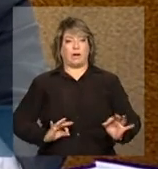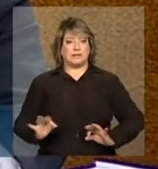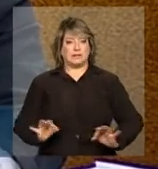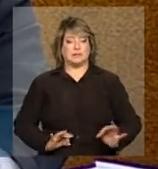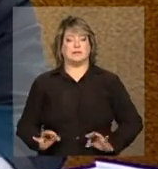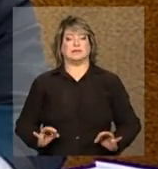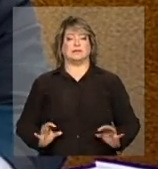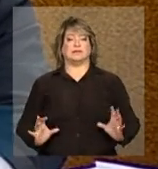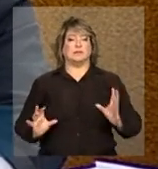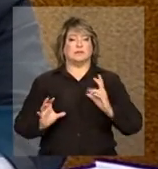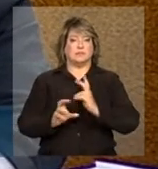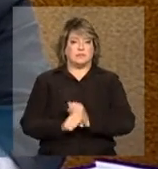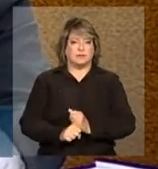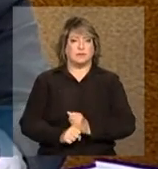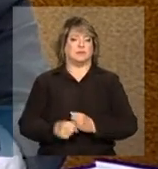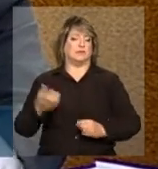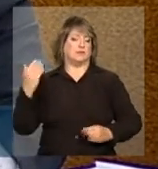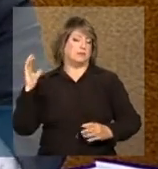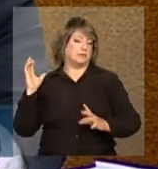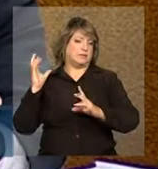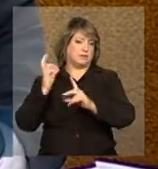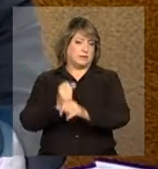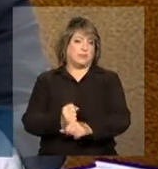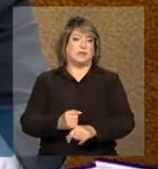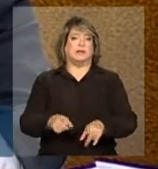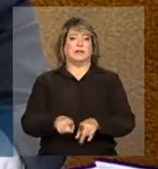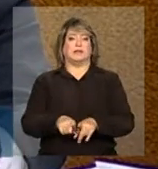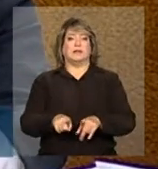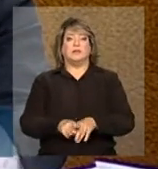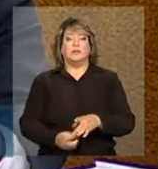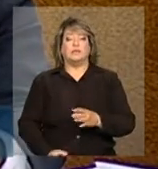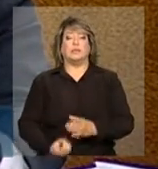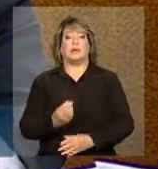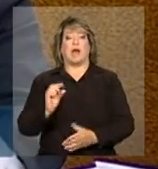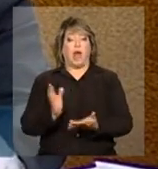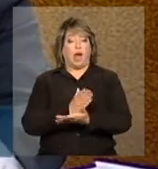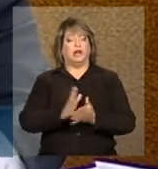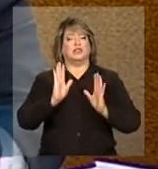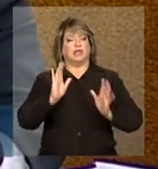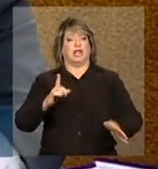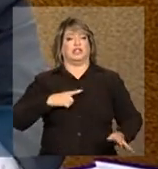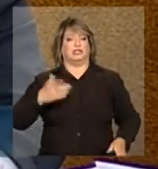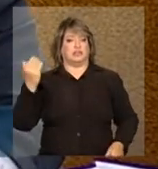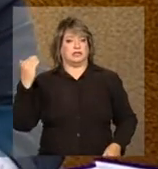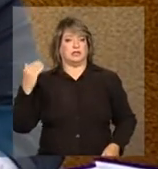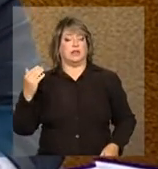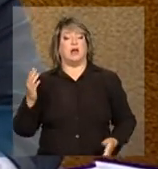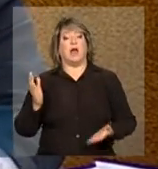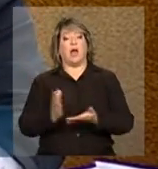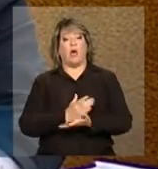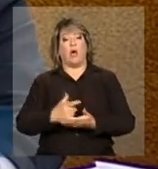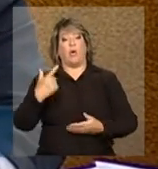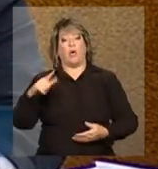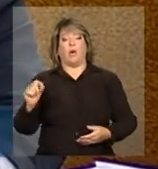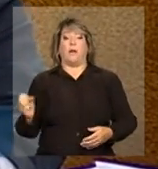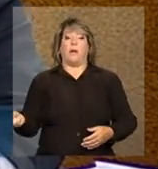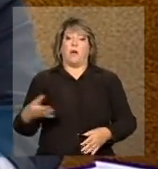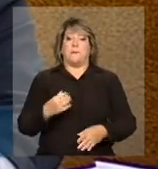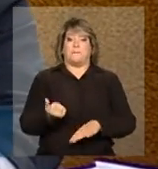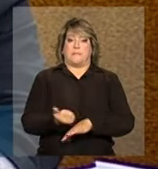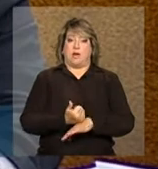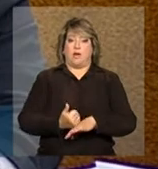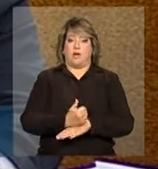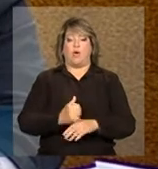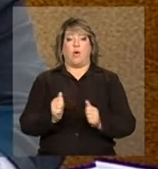que vêm sendo implementadas e que nasceram, enfim, algumas já existiam ou nasceram ou foram aprimoradas com esse debate que a